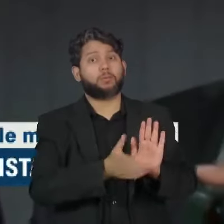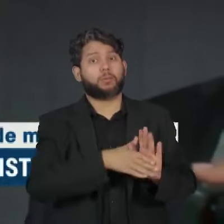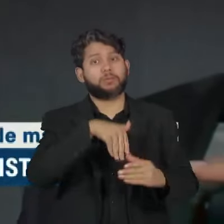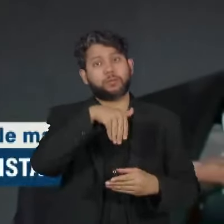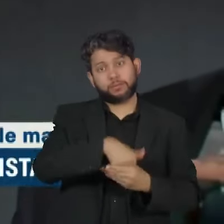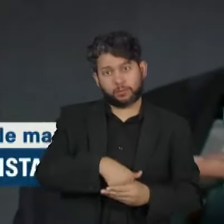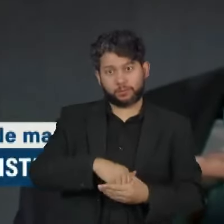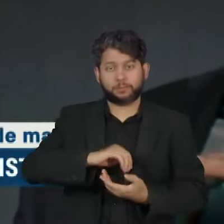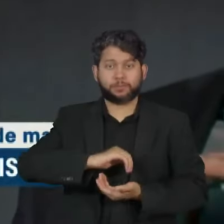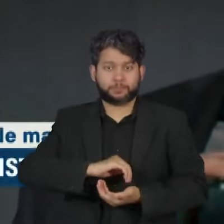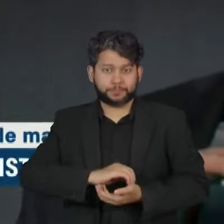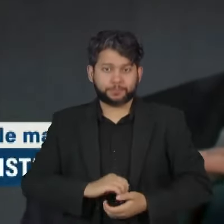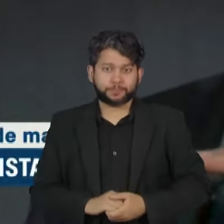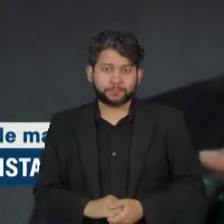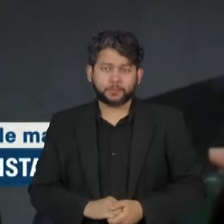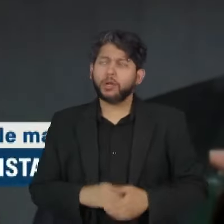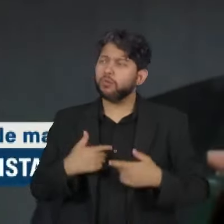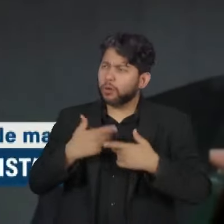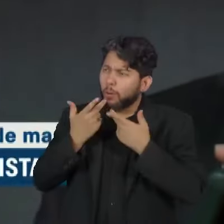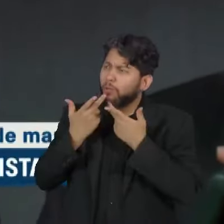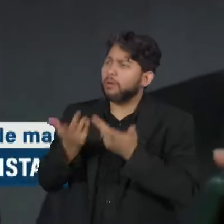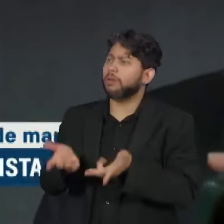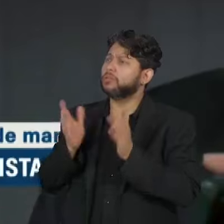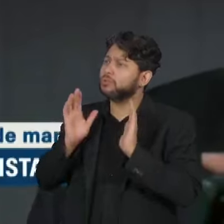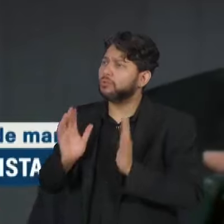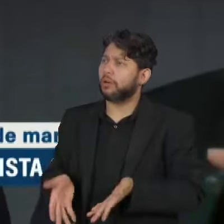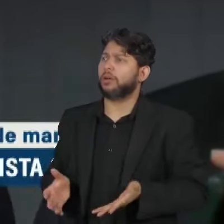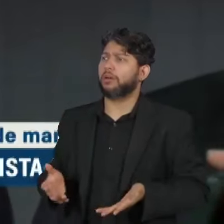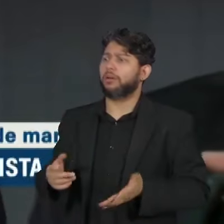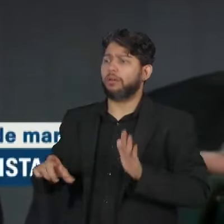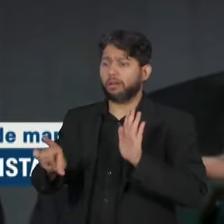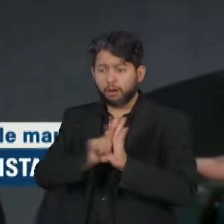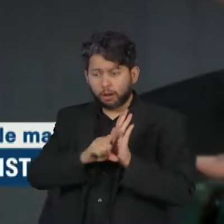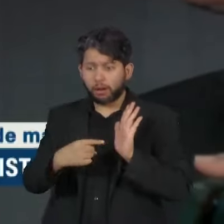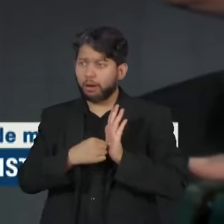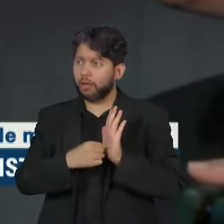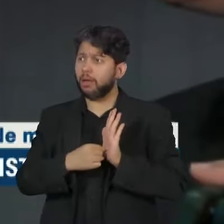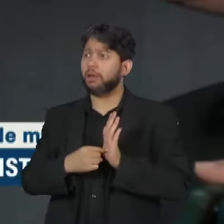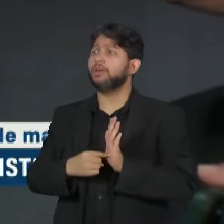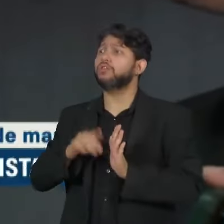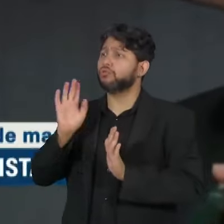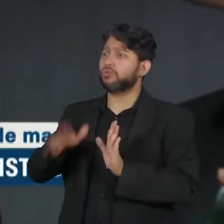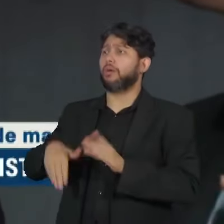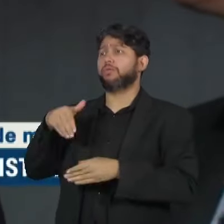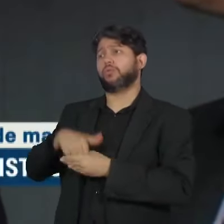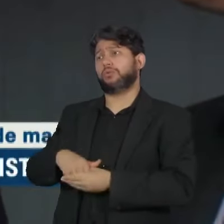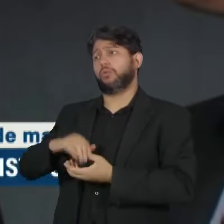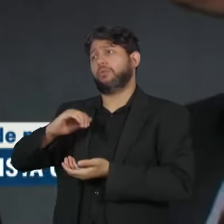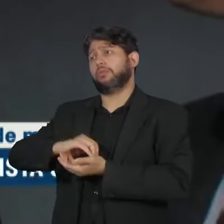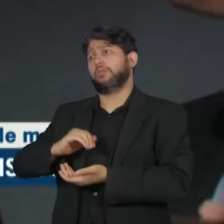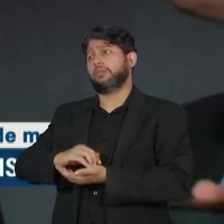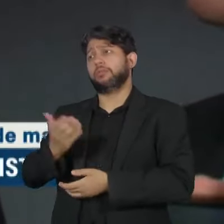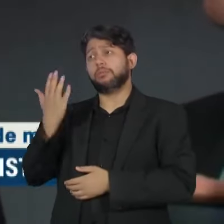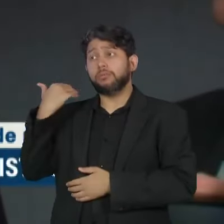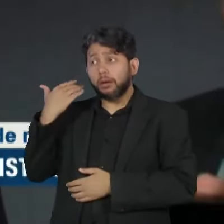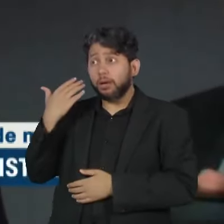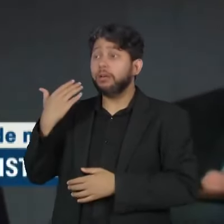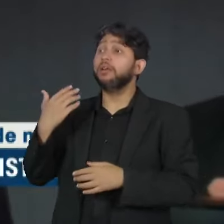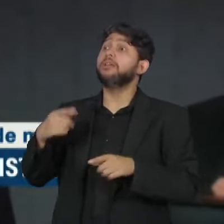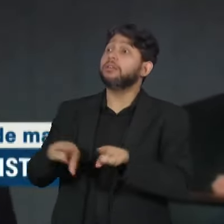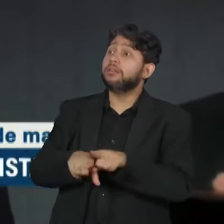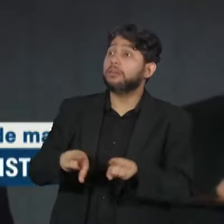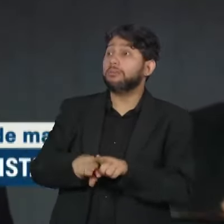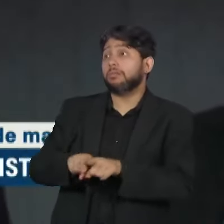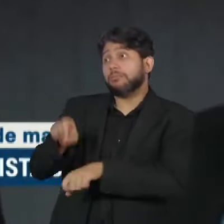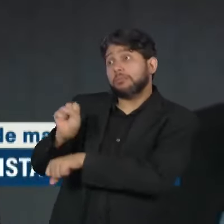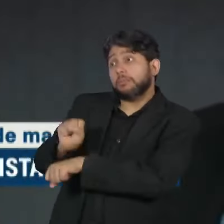relação a isso, né, da integridade da lei que foi votada no Congresso Nacional. Vamos aguardar a decisão